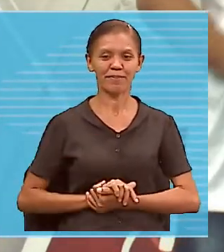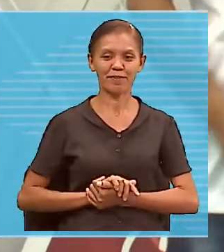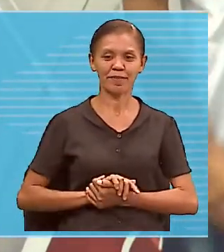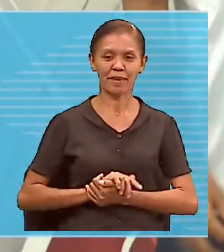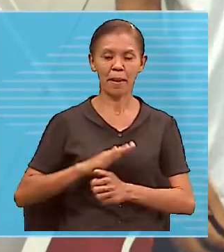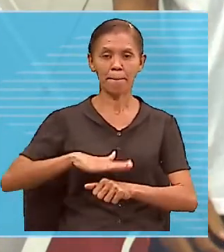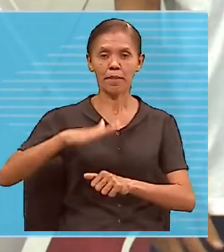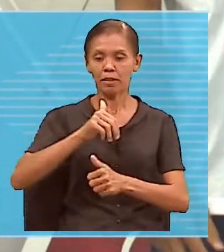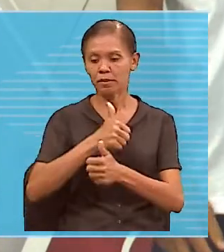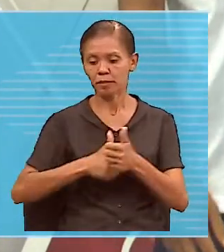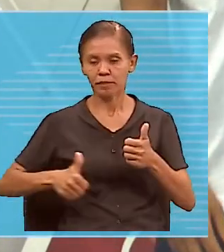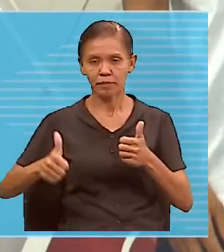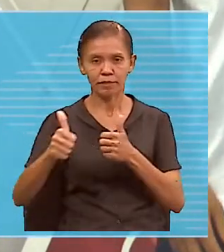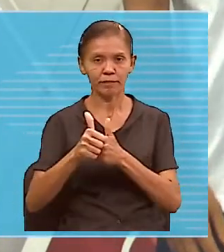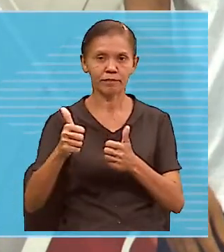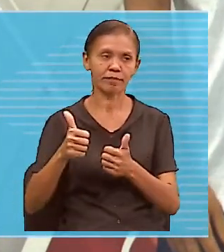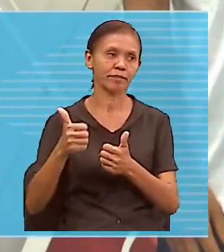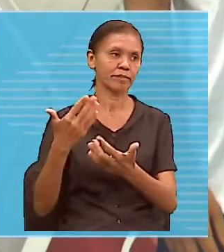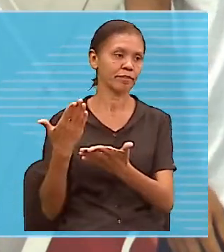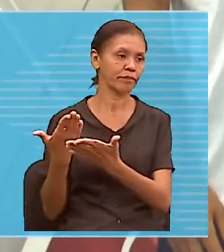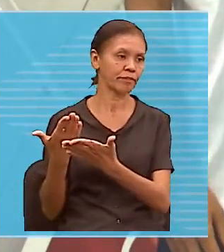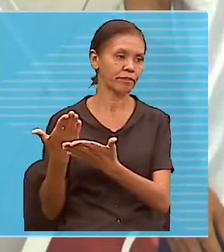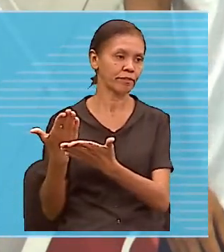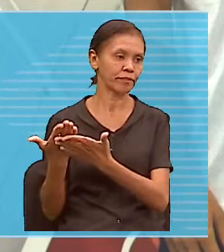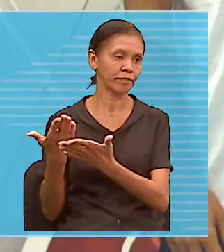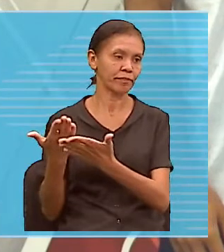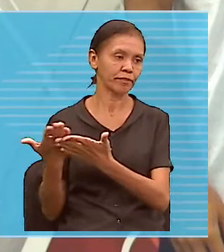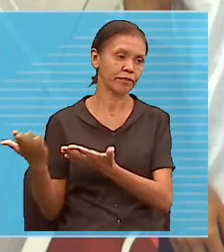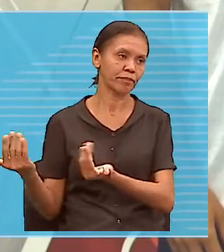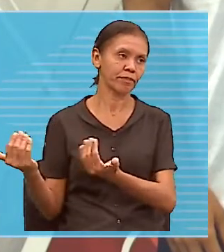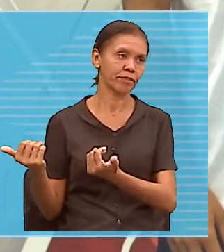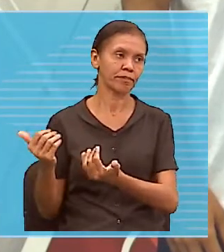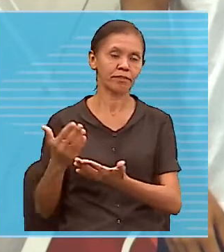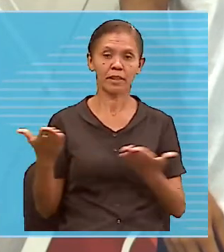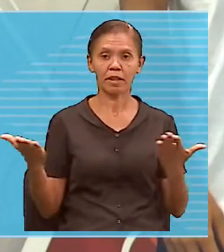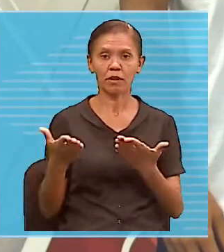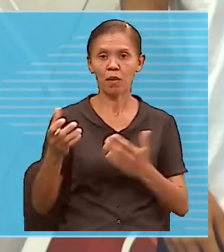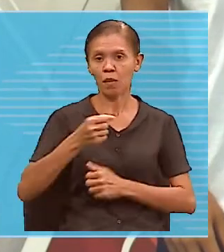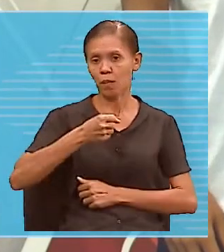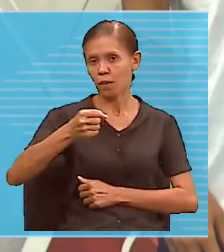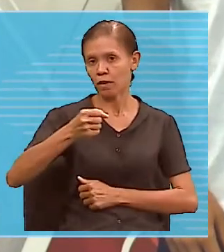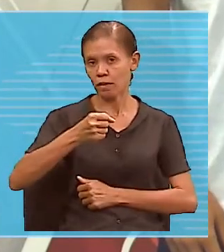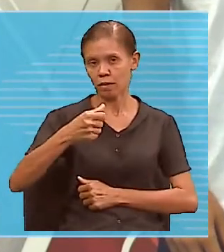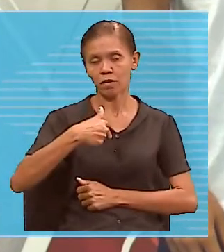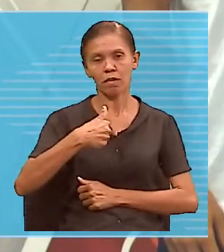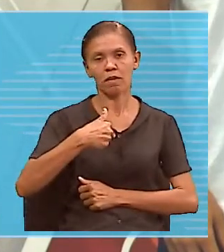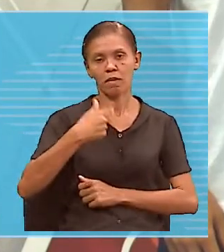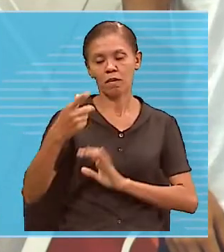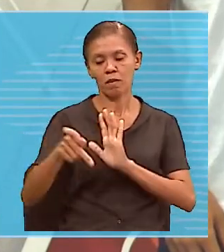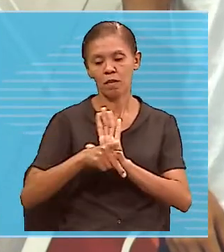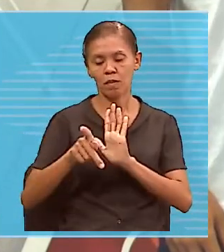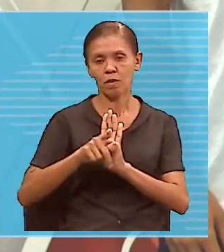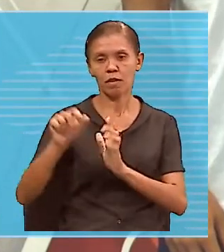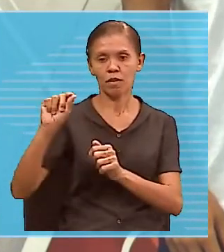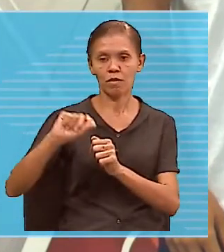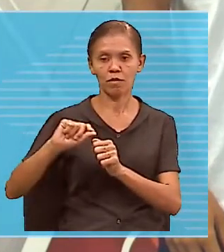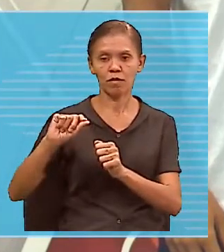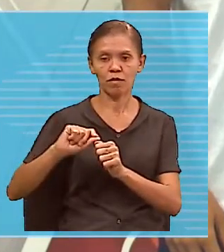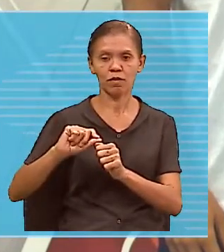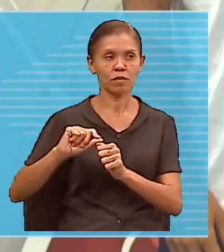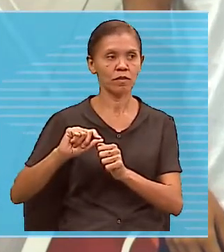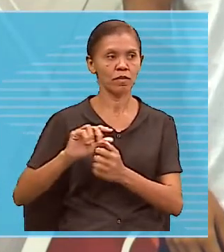estudantil, né? Desses jovens. Então, a gente vai ter agora uma entrevista que eu fiz, né? Estive lá no